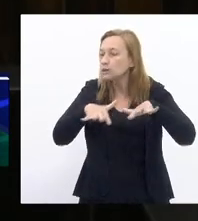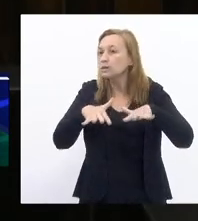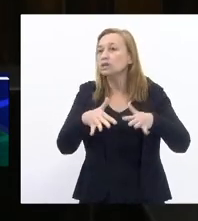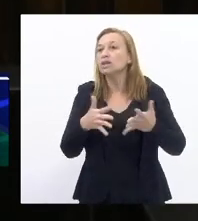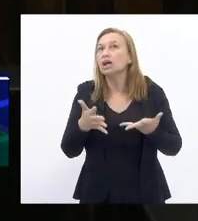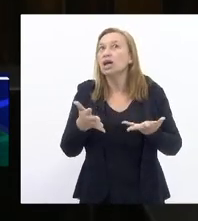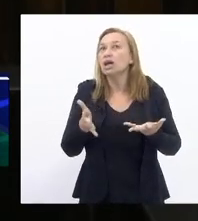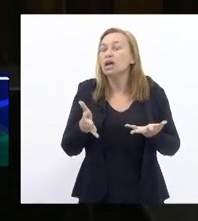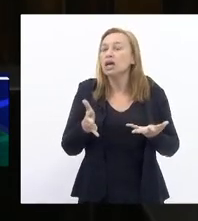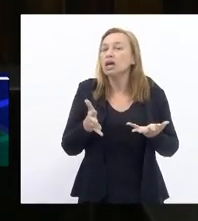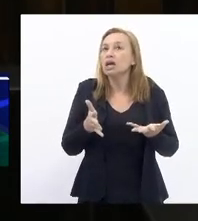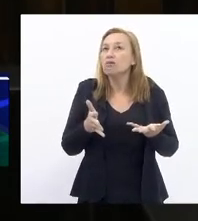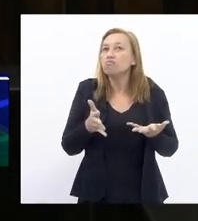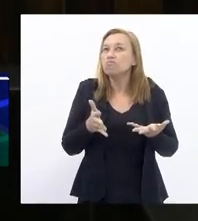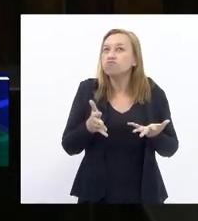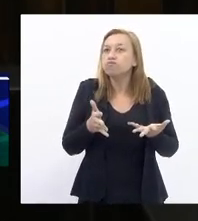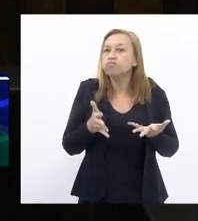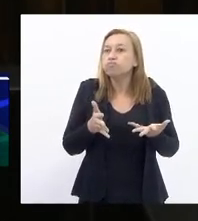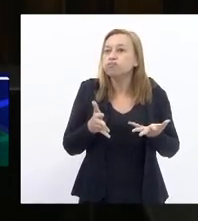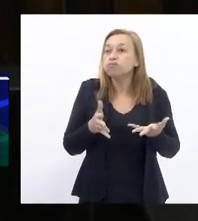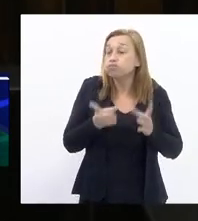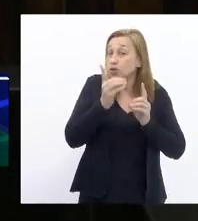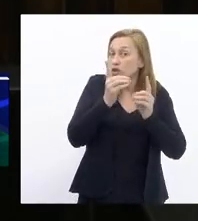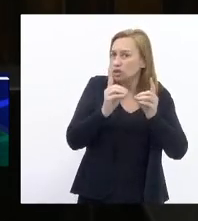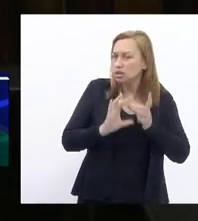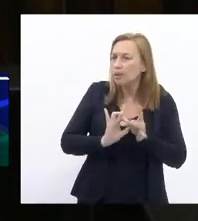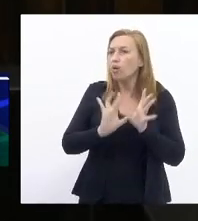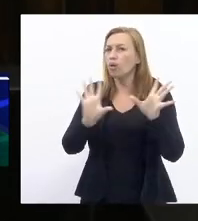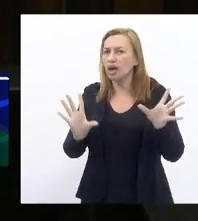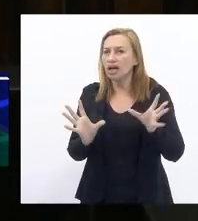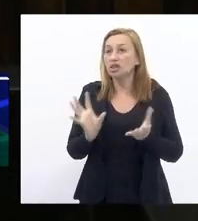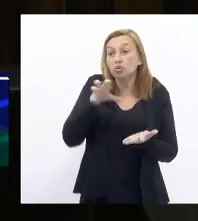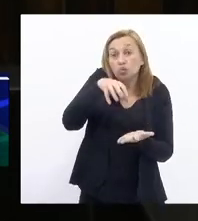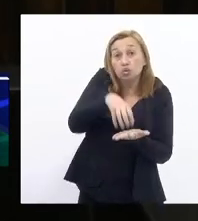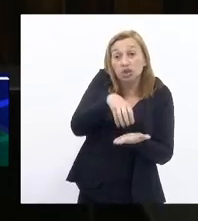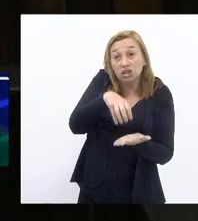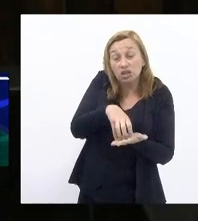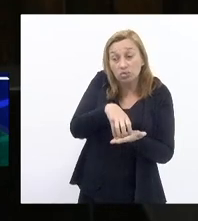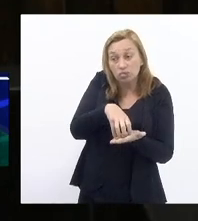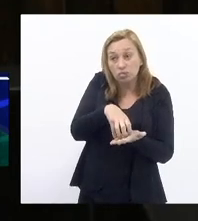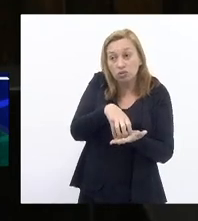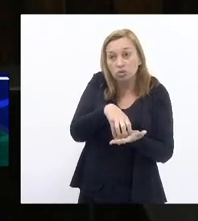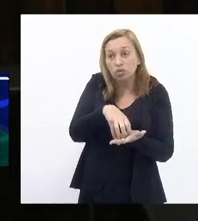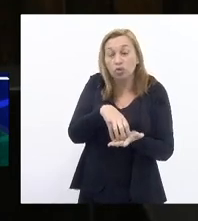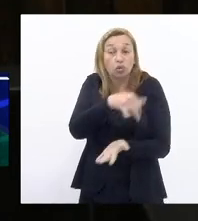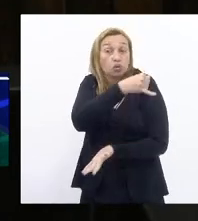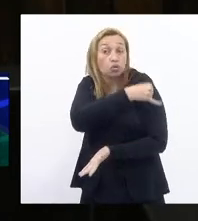manifestações, né, democráticas no centro da cidade do Rio de Janeiro,